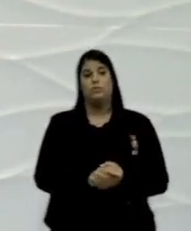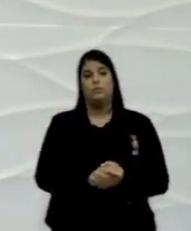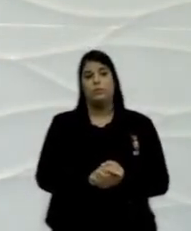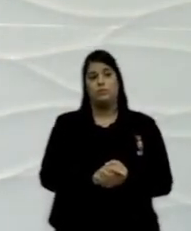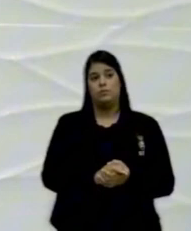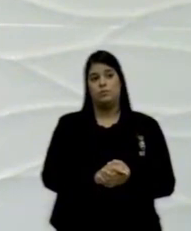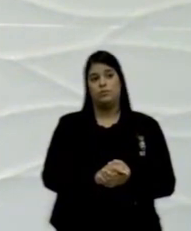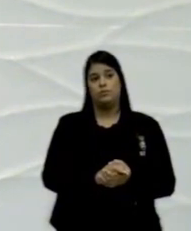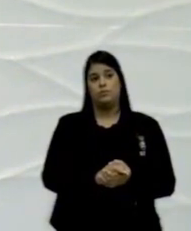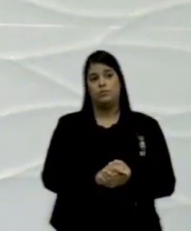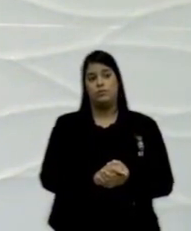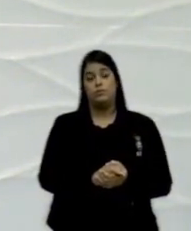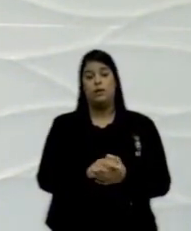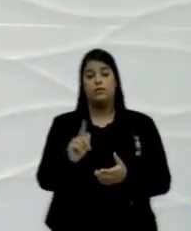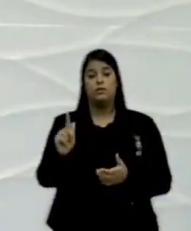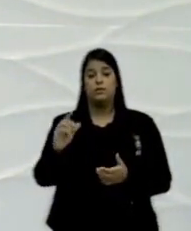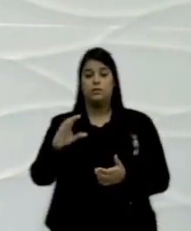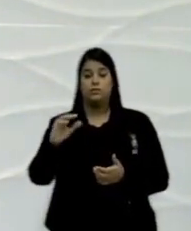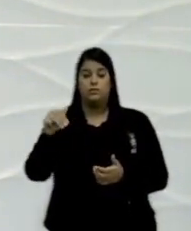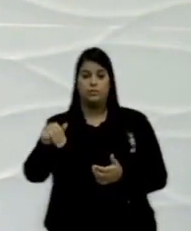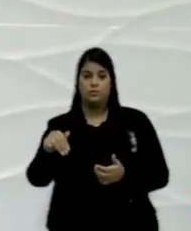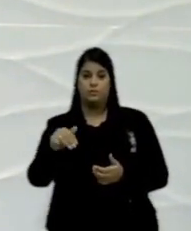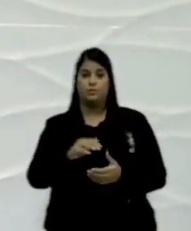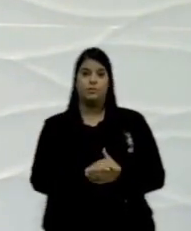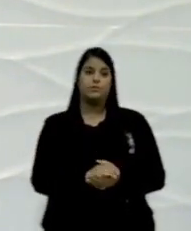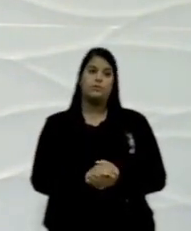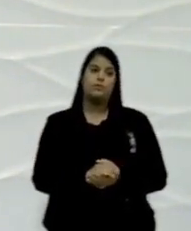com a GCM,